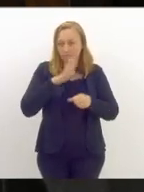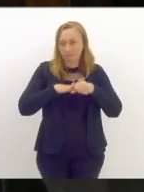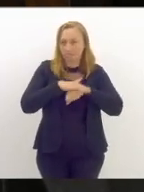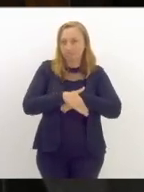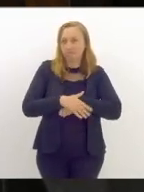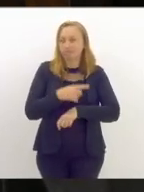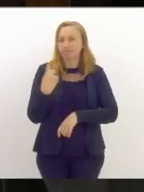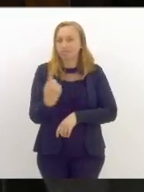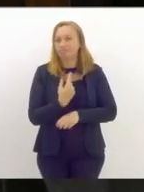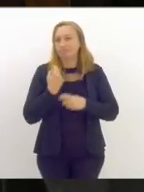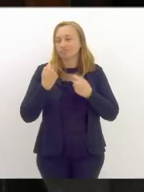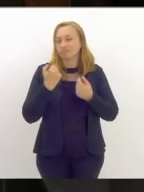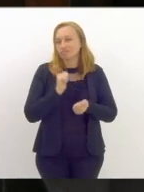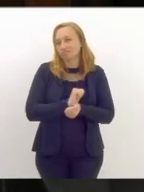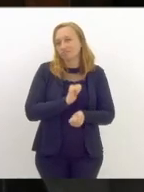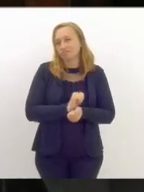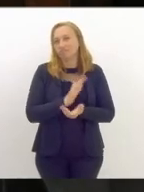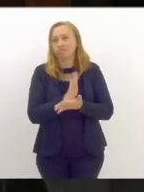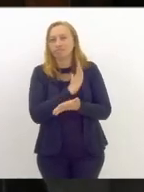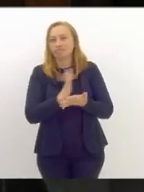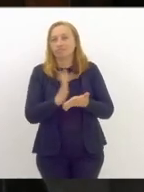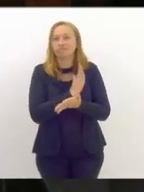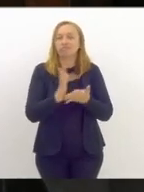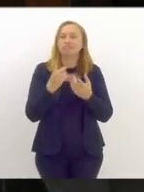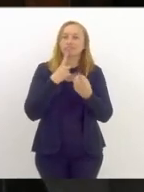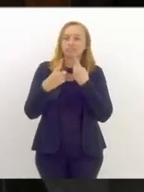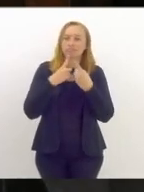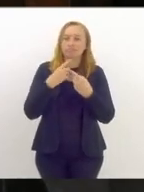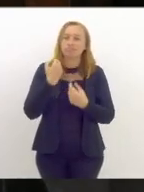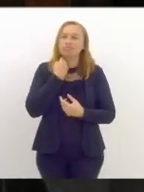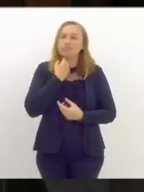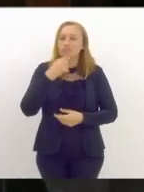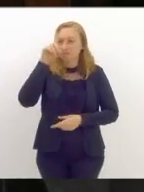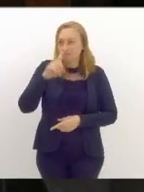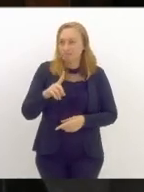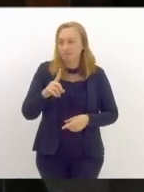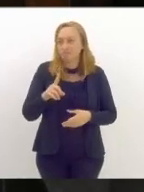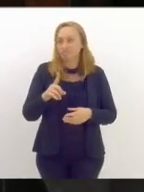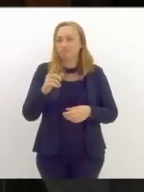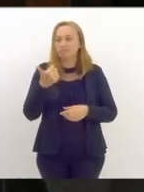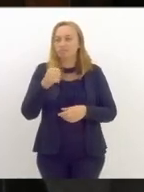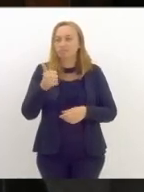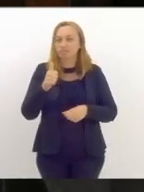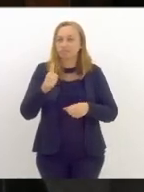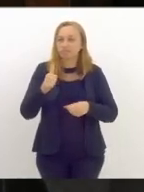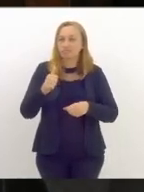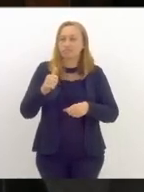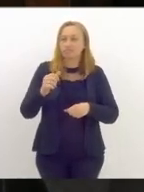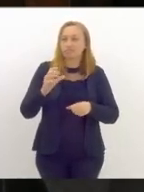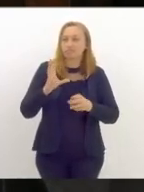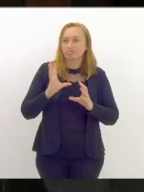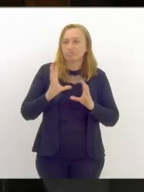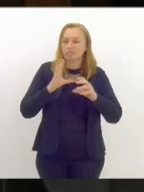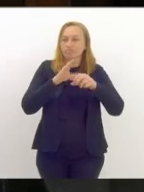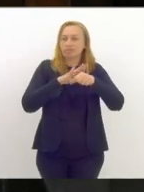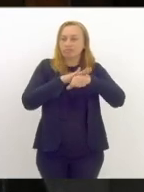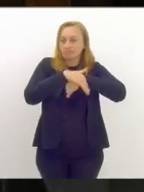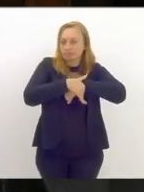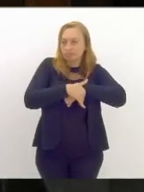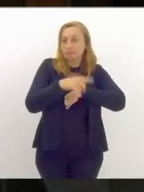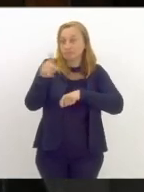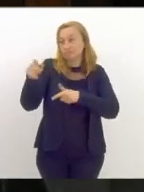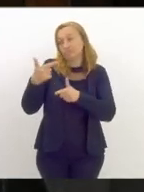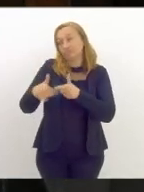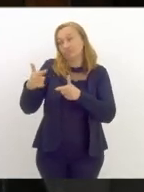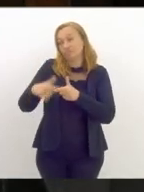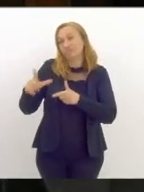E a gente esperava, às vezes, para poder fazer a discussão da febre amarela, 11 horas da noite, montando o mapa, e ele tem problema com o computador, né?